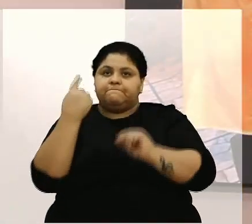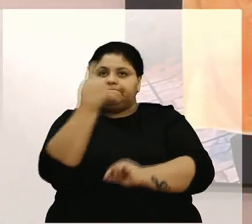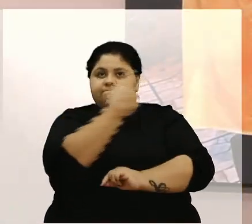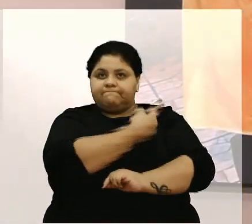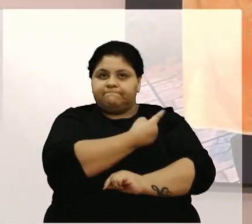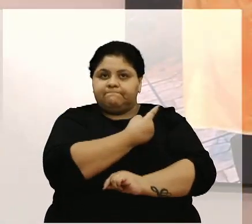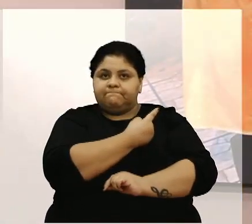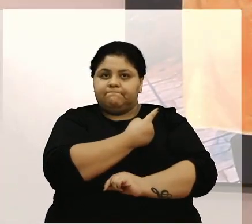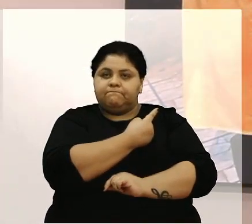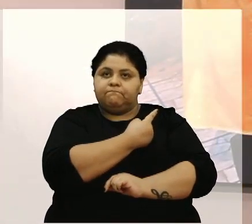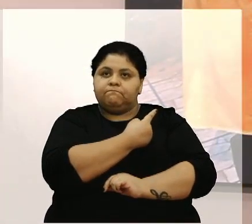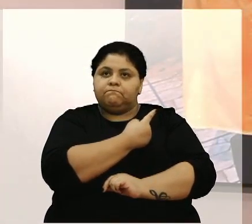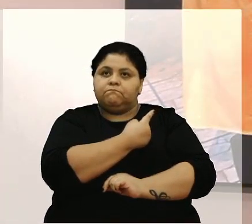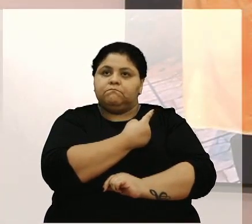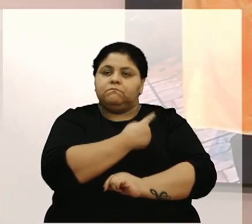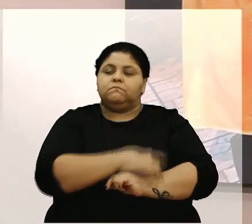também,